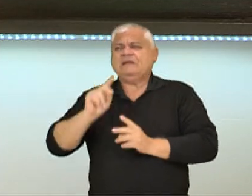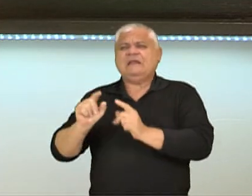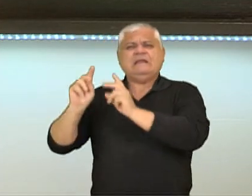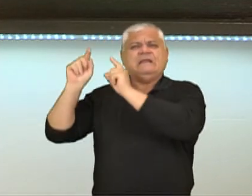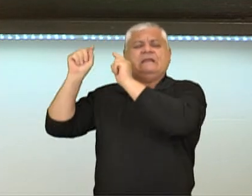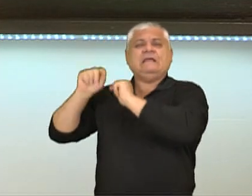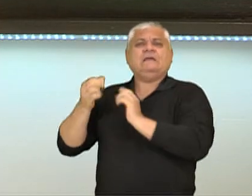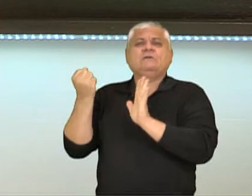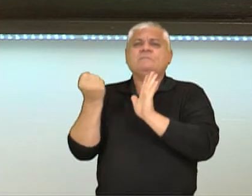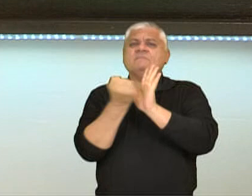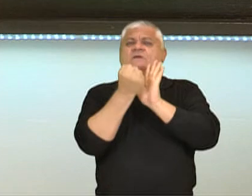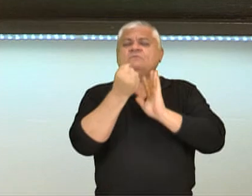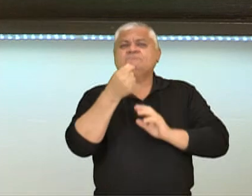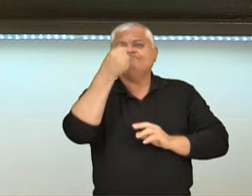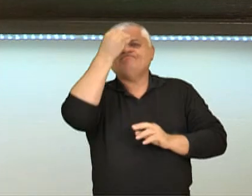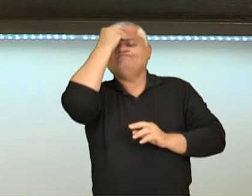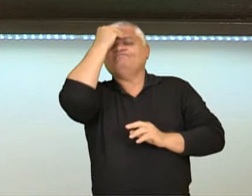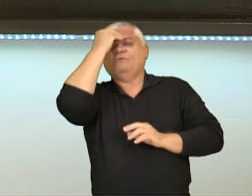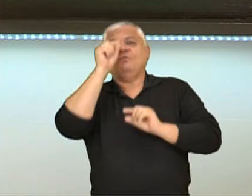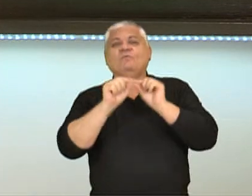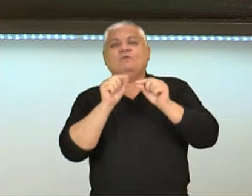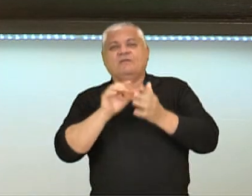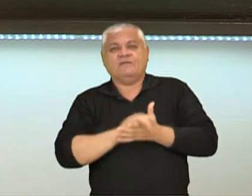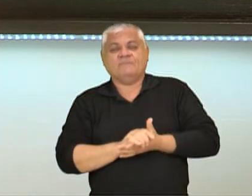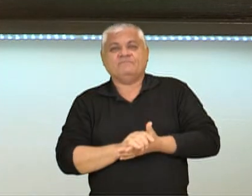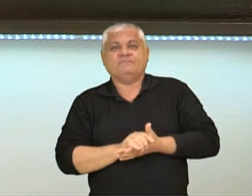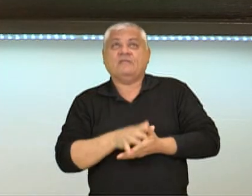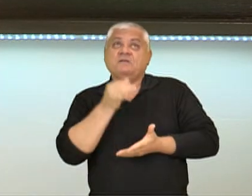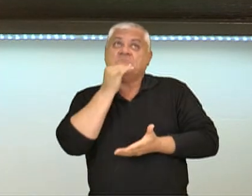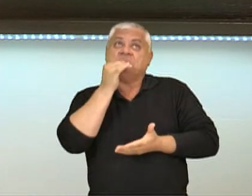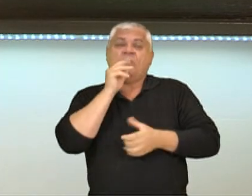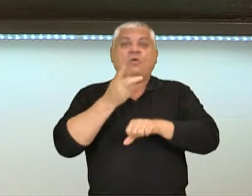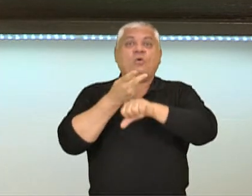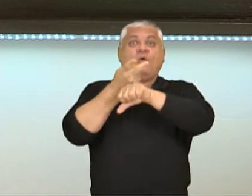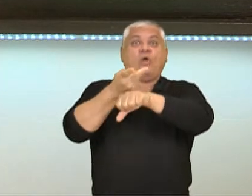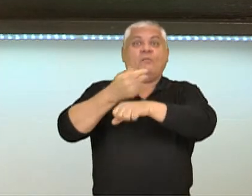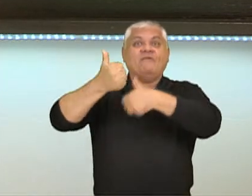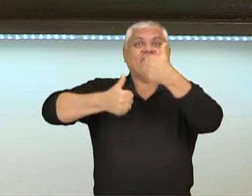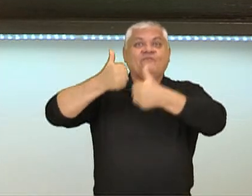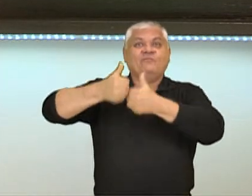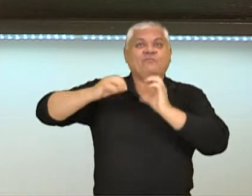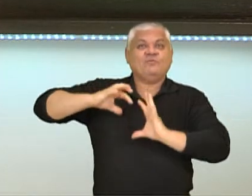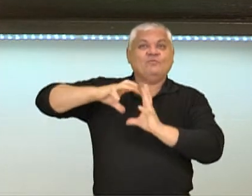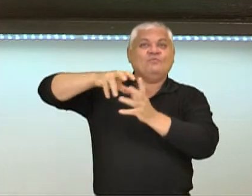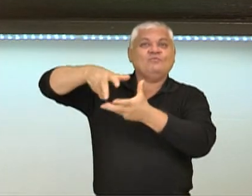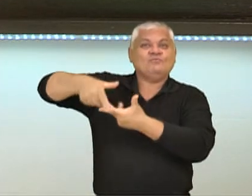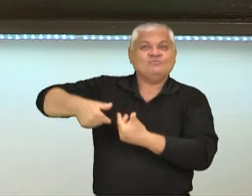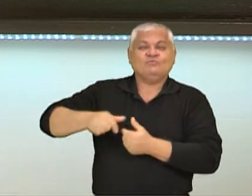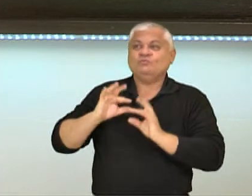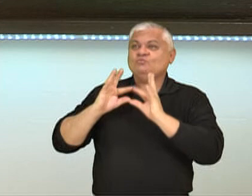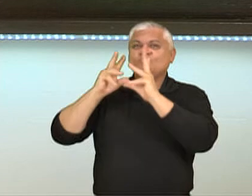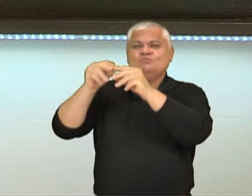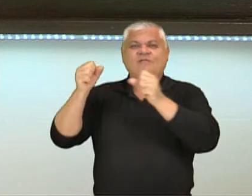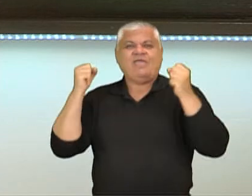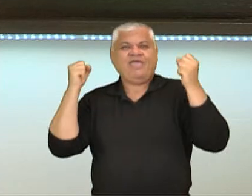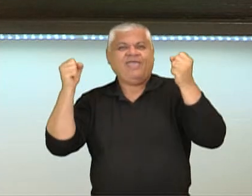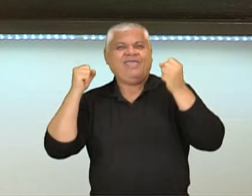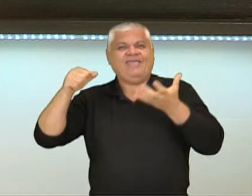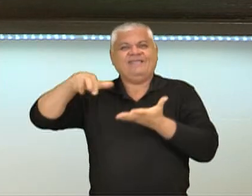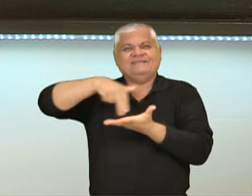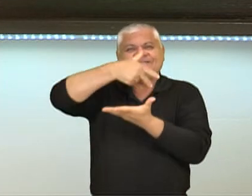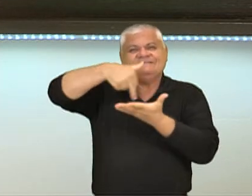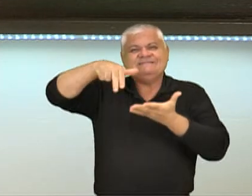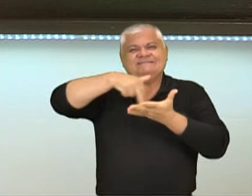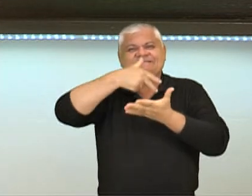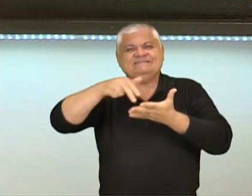lembrar o que marcou aquela época? Ah, era a época da Copa do Mundo, né? Era uma época em que estava tendo Olimpíadas, era uma época...